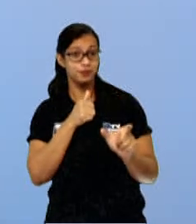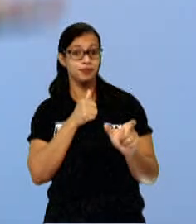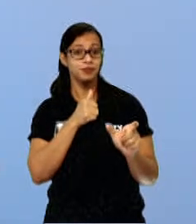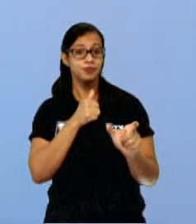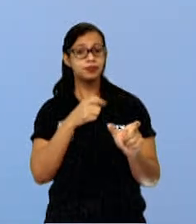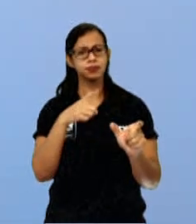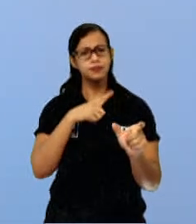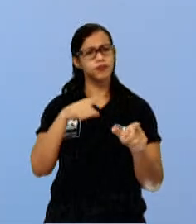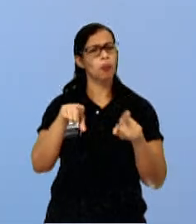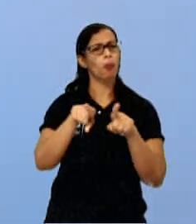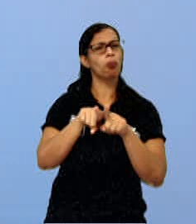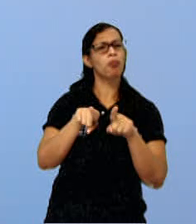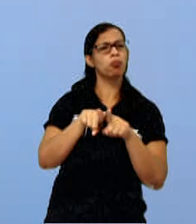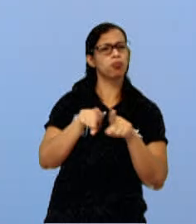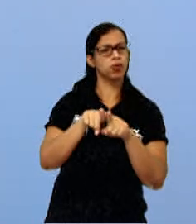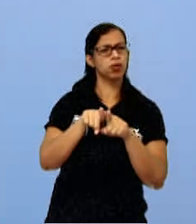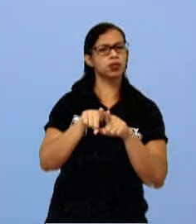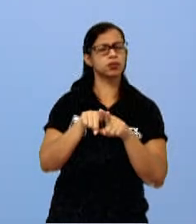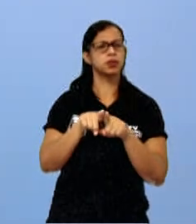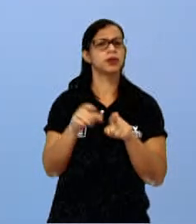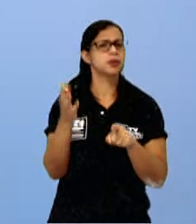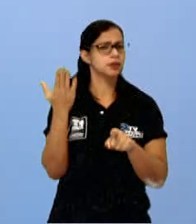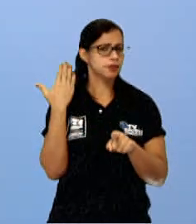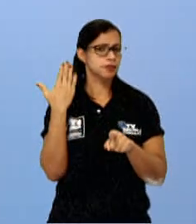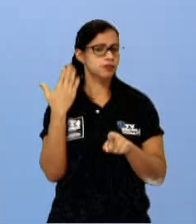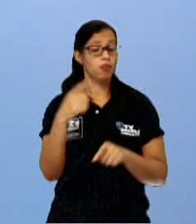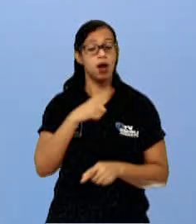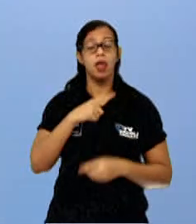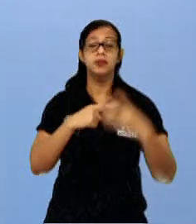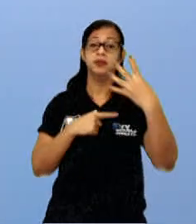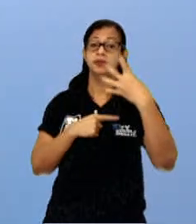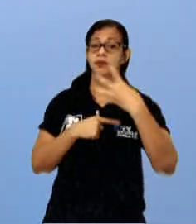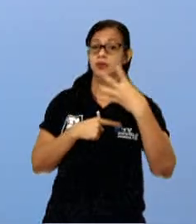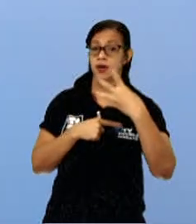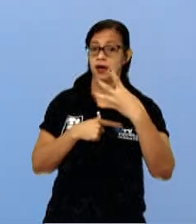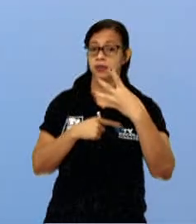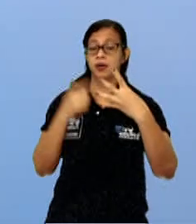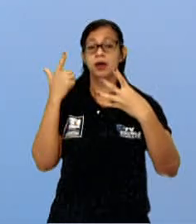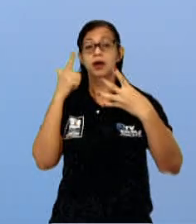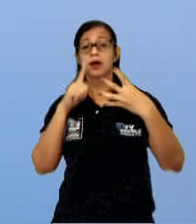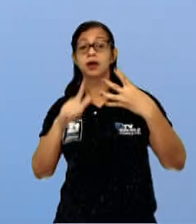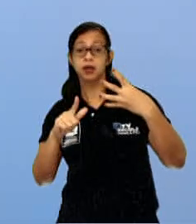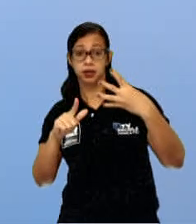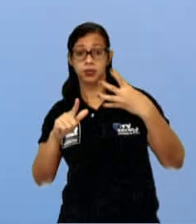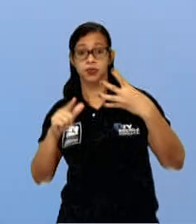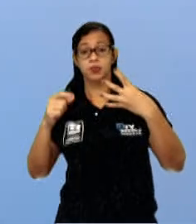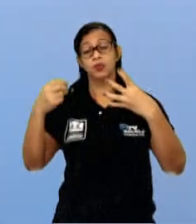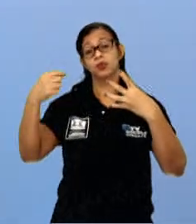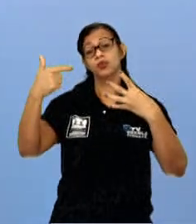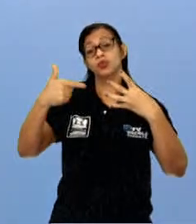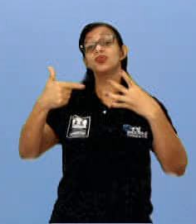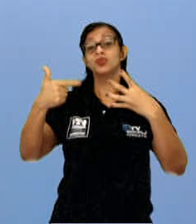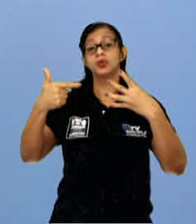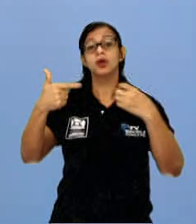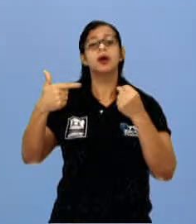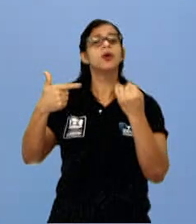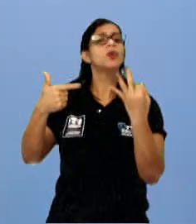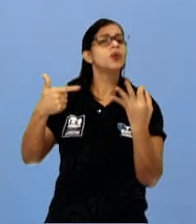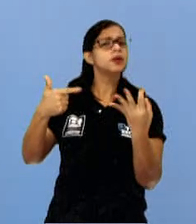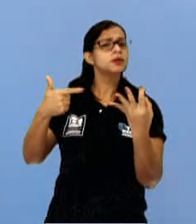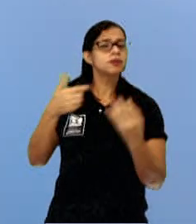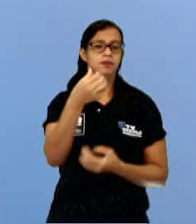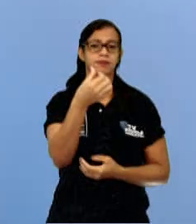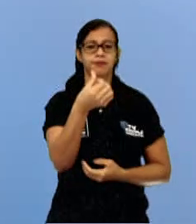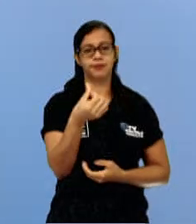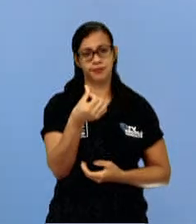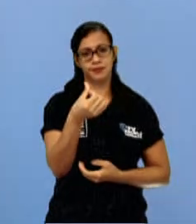bonecas de antes ela tinha 4 bonecas ganhou mais duas ficou com seis em seguida